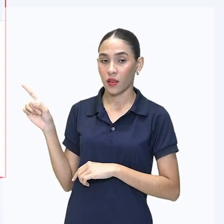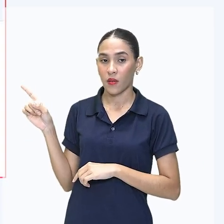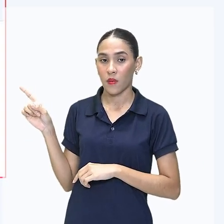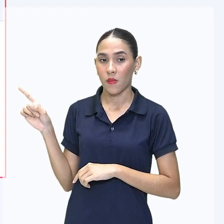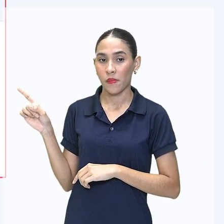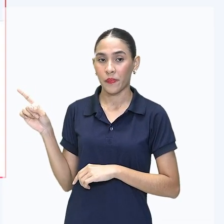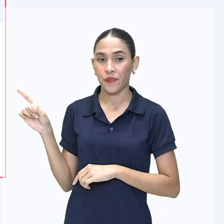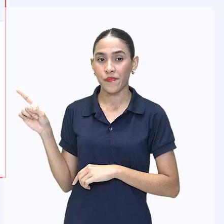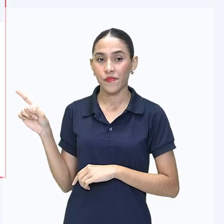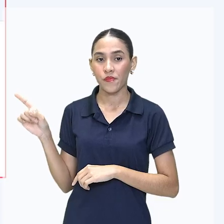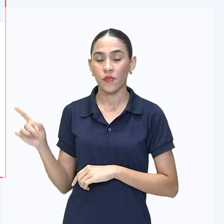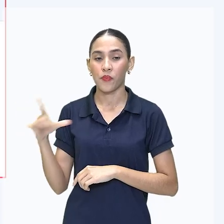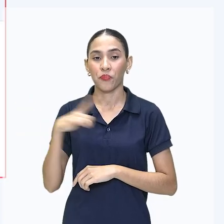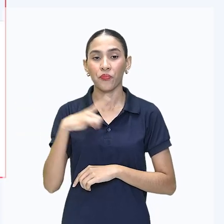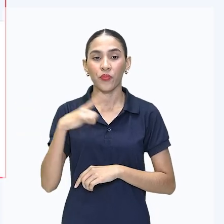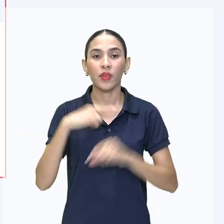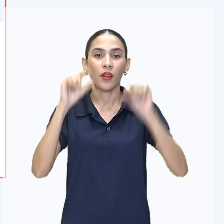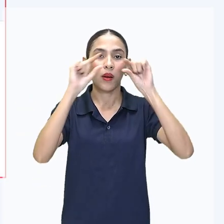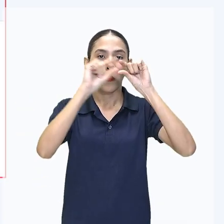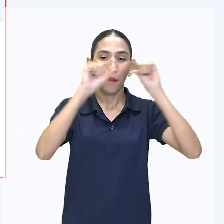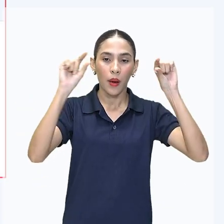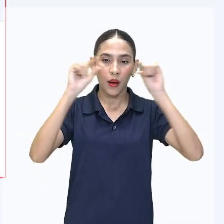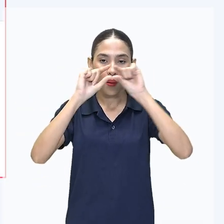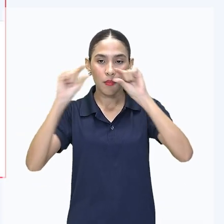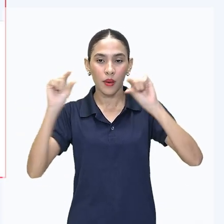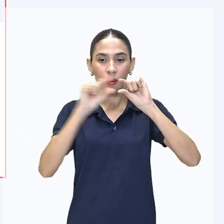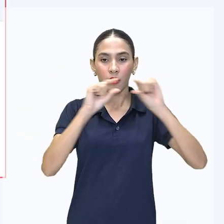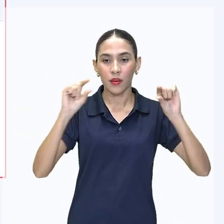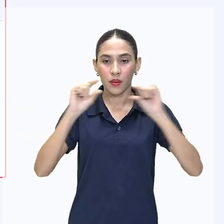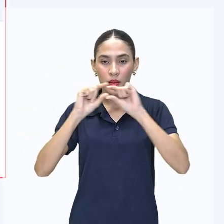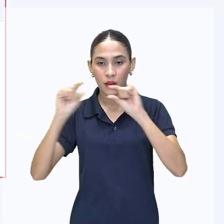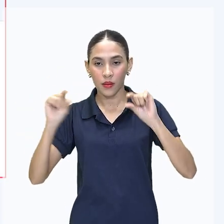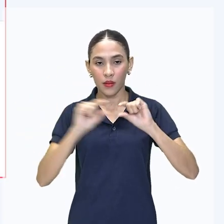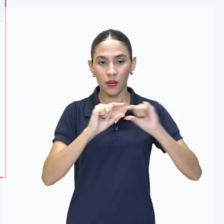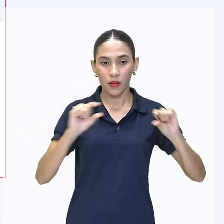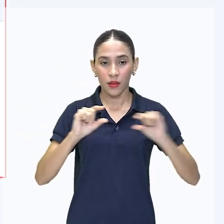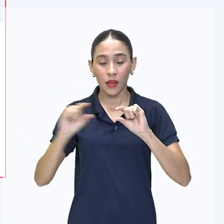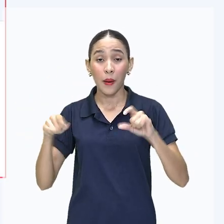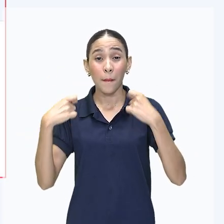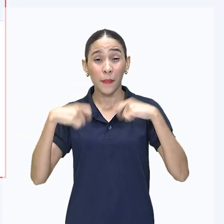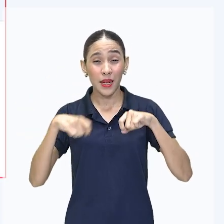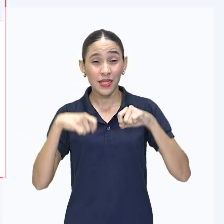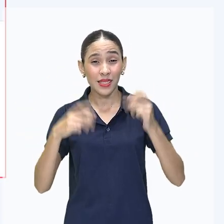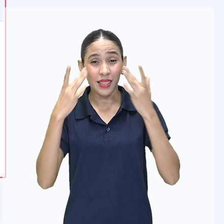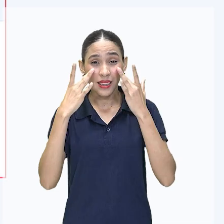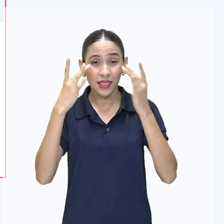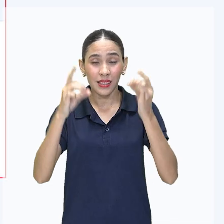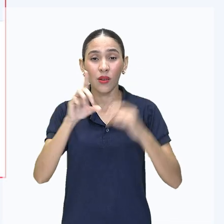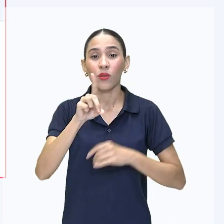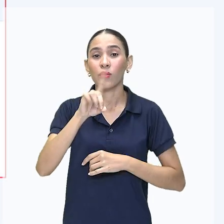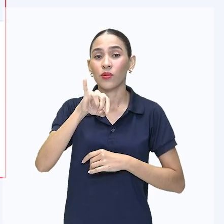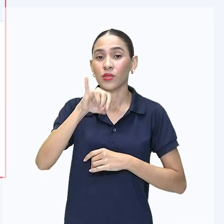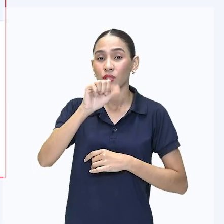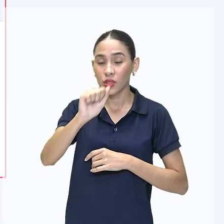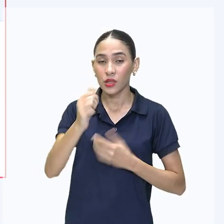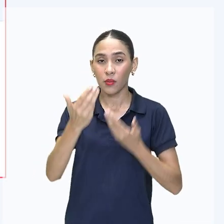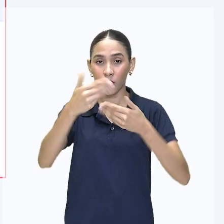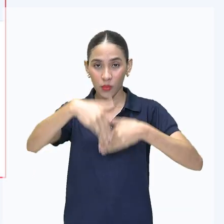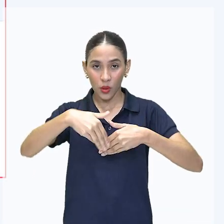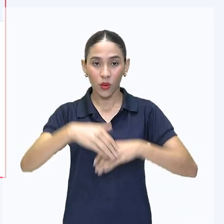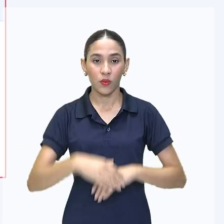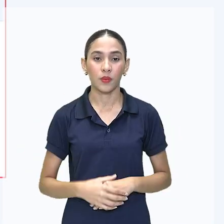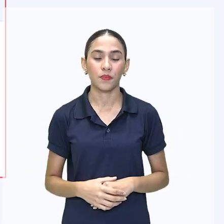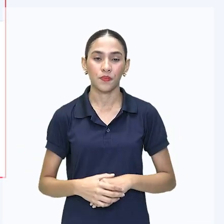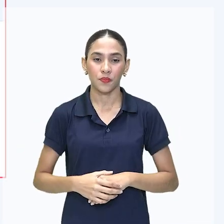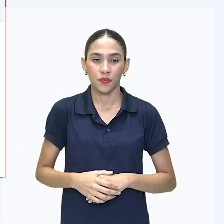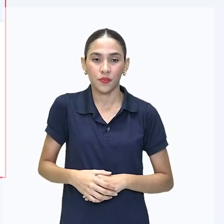agora, ela tem esses campos aí, tá? A gente precisa prestar atenção ali na data da avaliação, né?